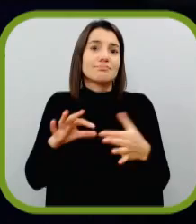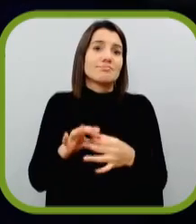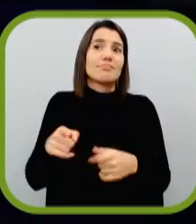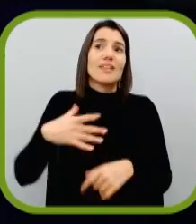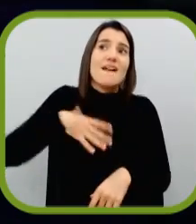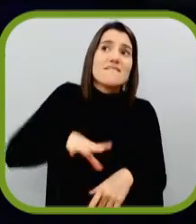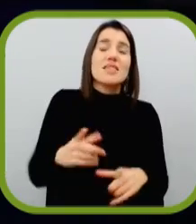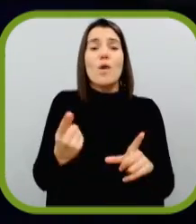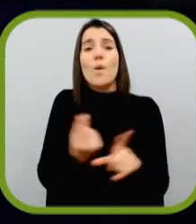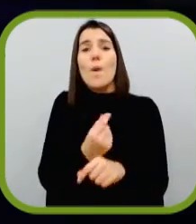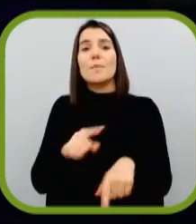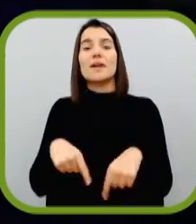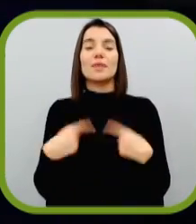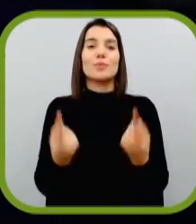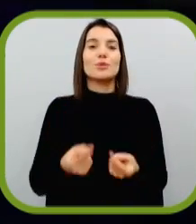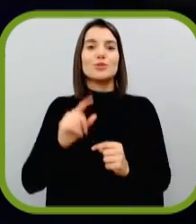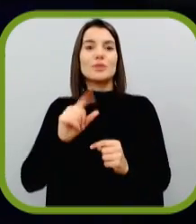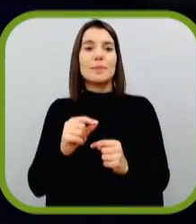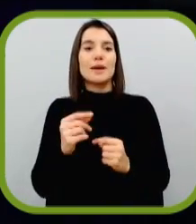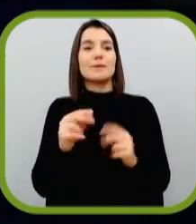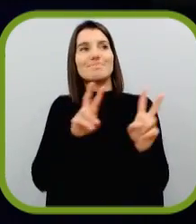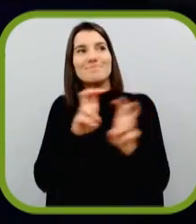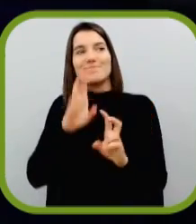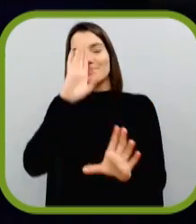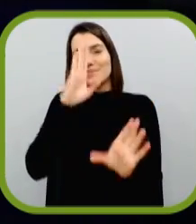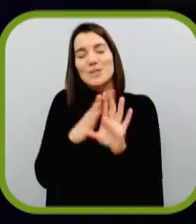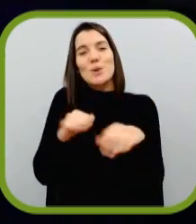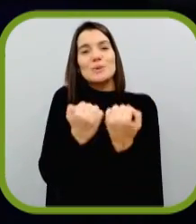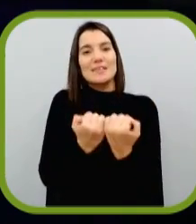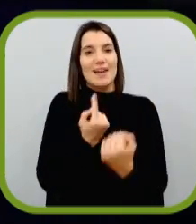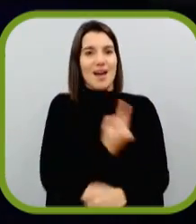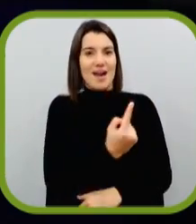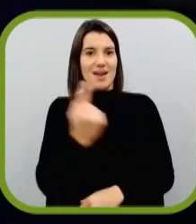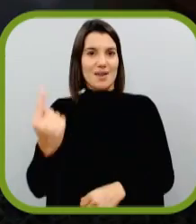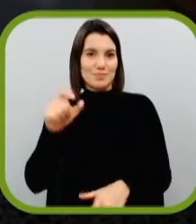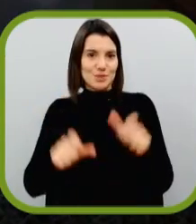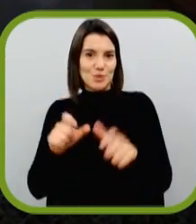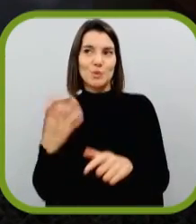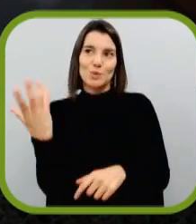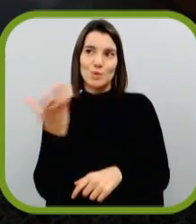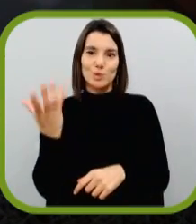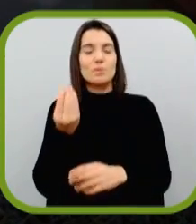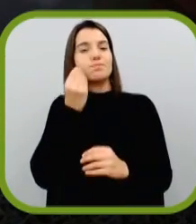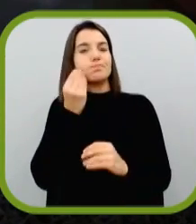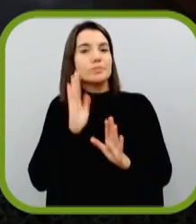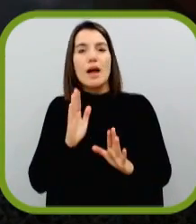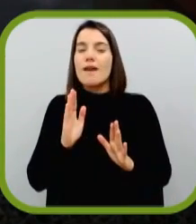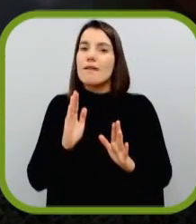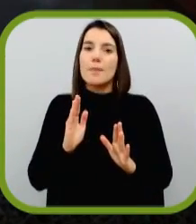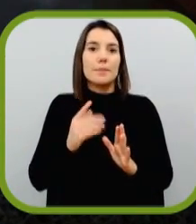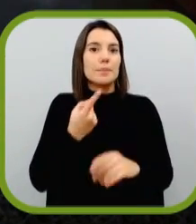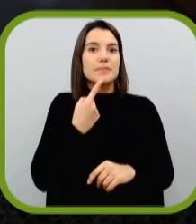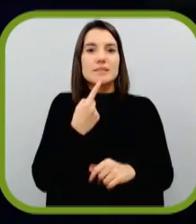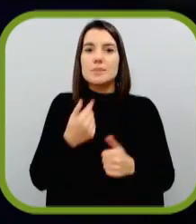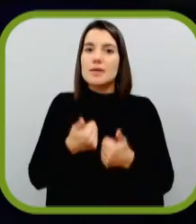têm a ver com a intenção de compra e depois com questões psicossociais do próprio consumidor e questões culturais que são fundamentais